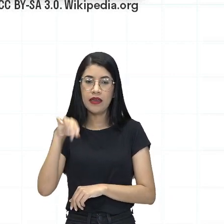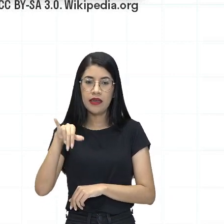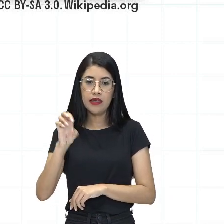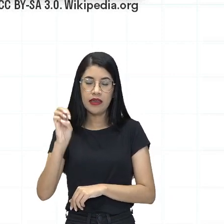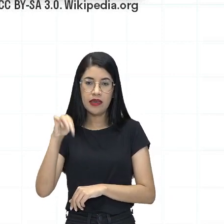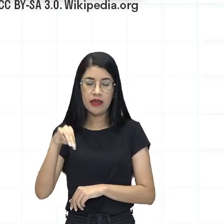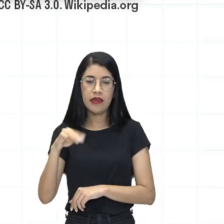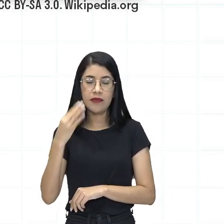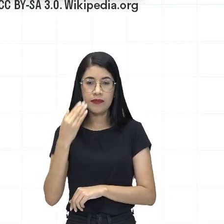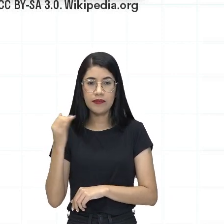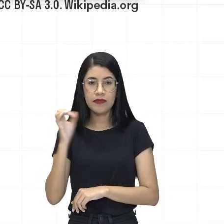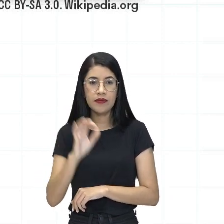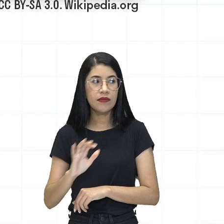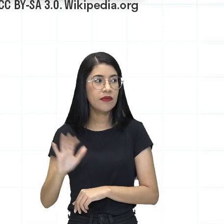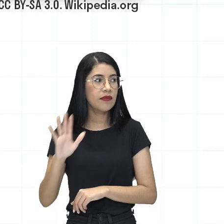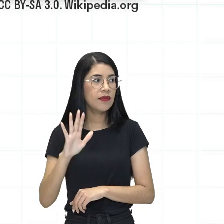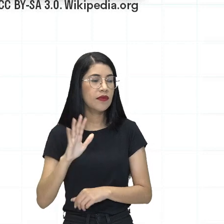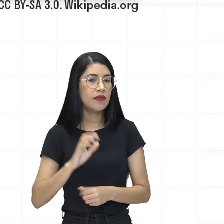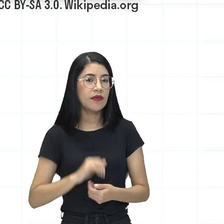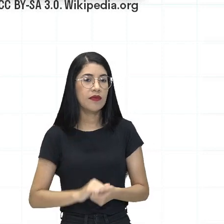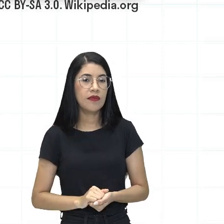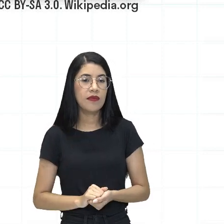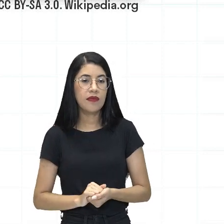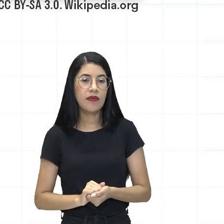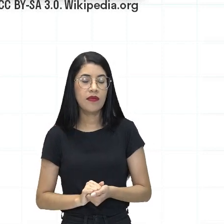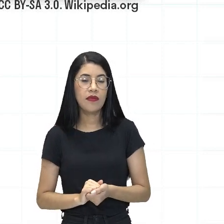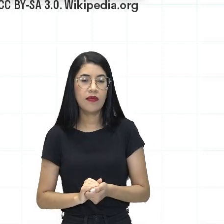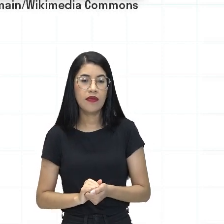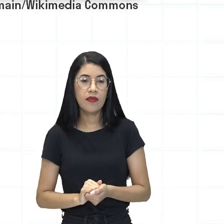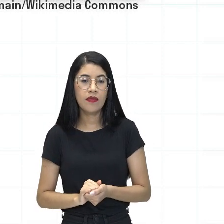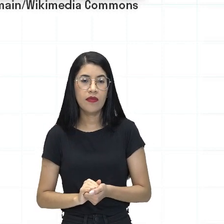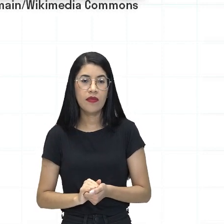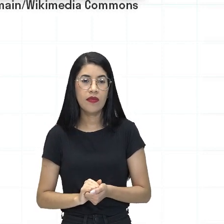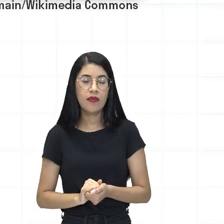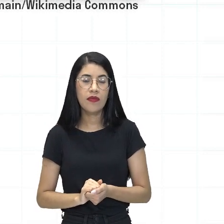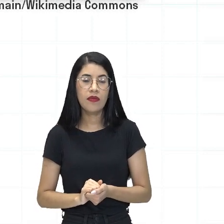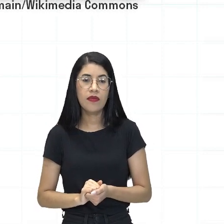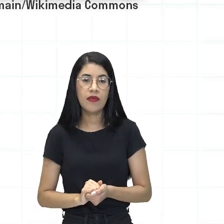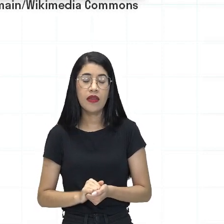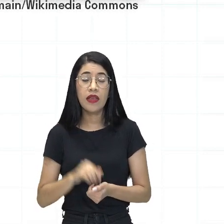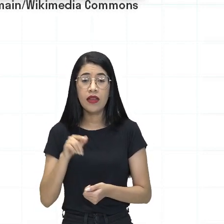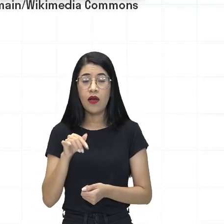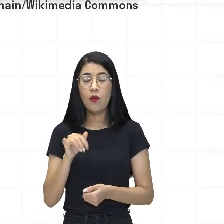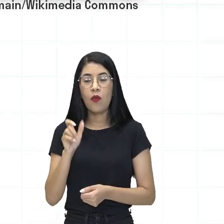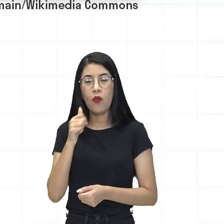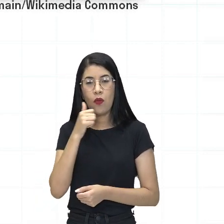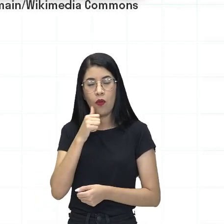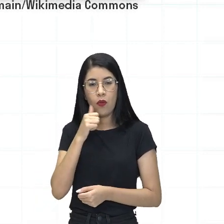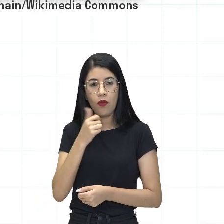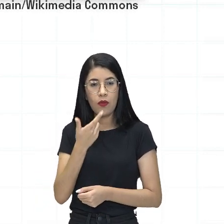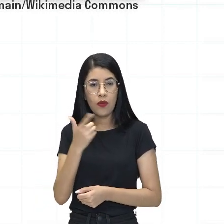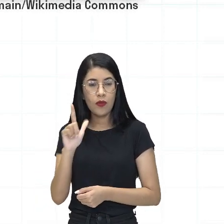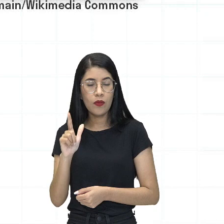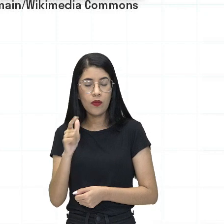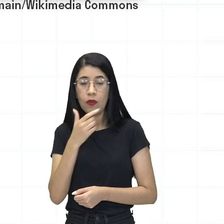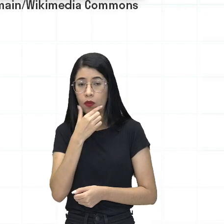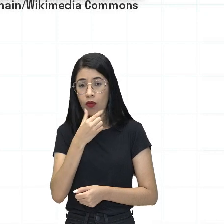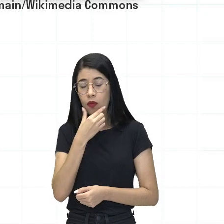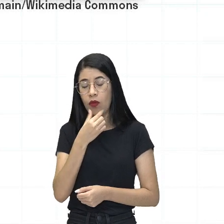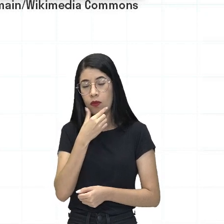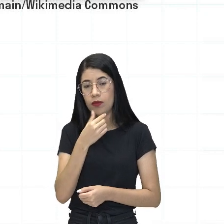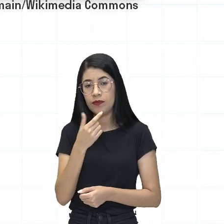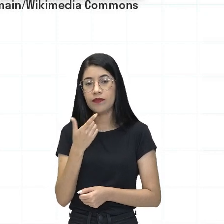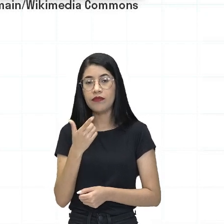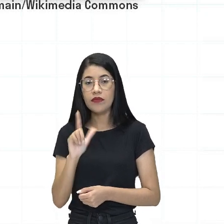o vilabrequim projetado por James Watt. Então, Richard Trevithick, aí, mais ou menos